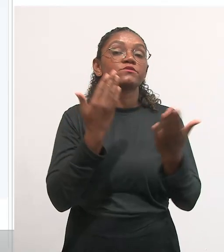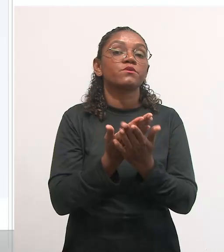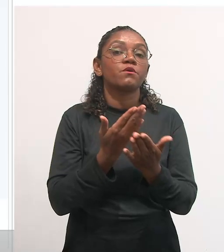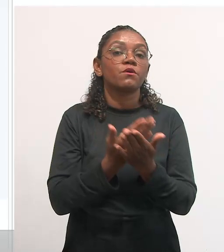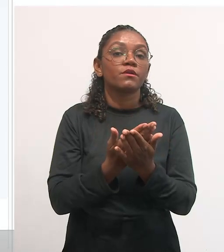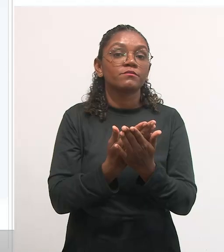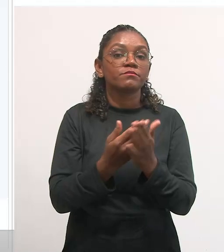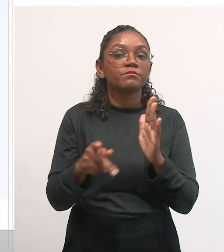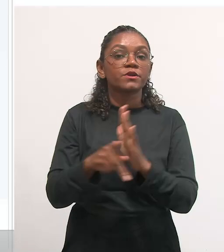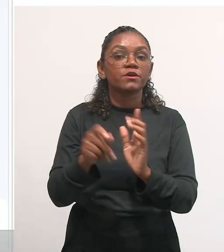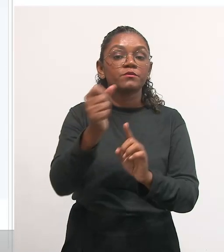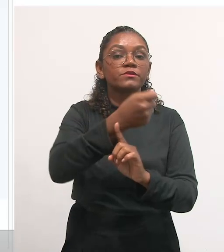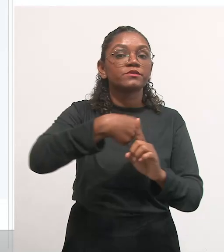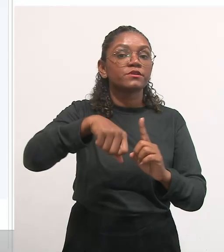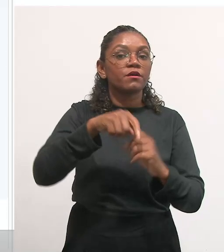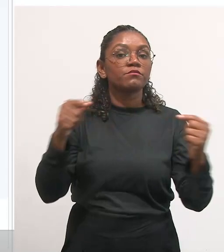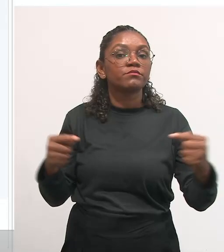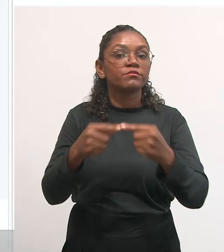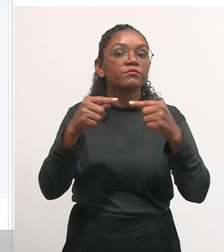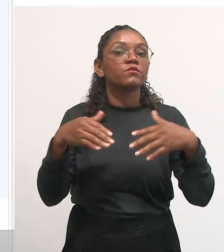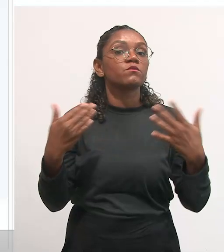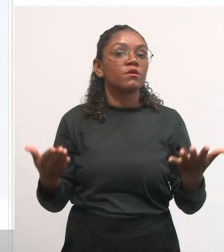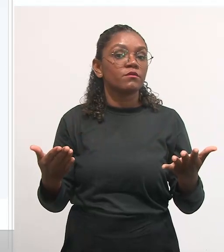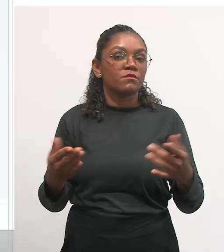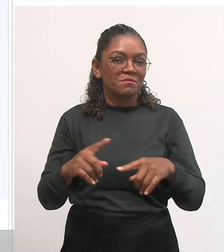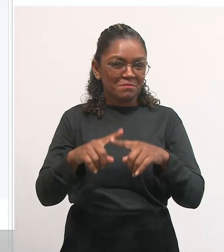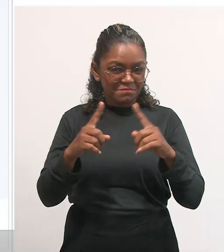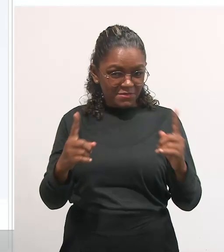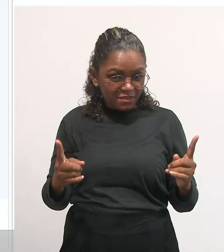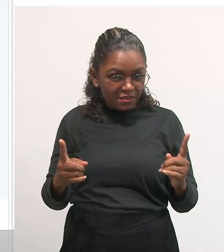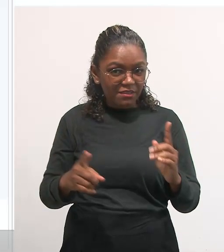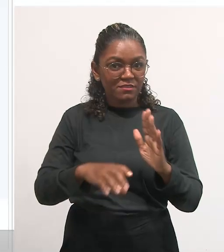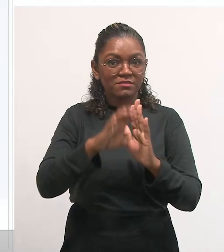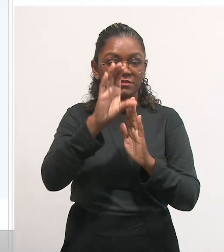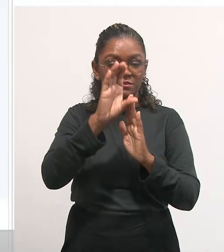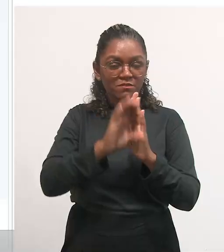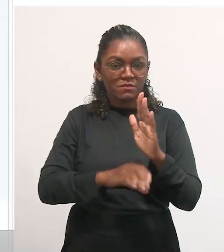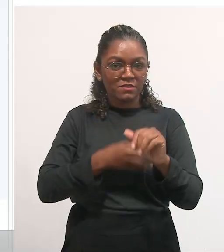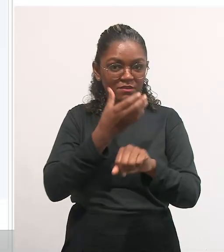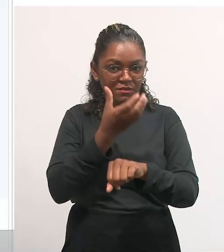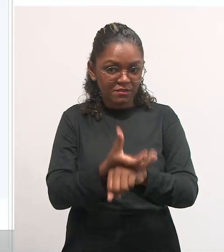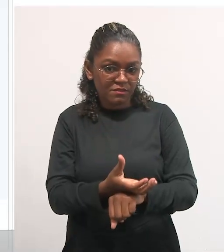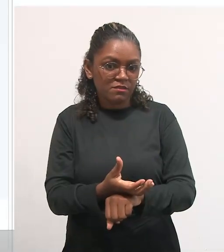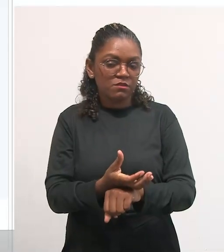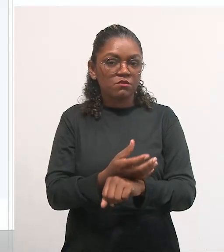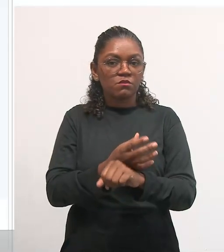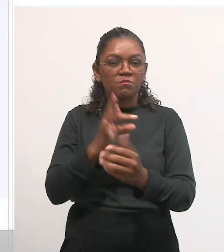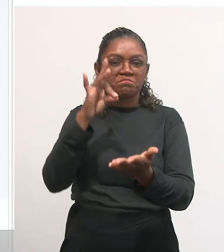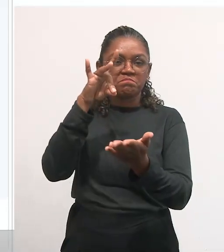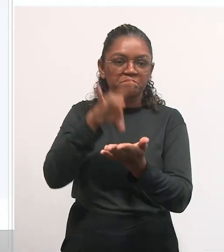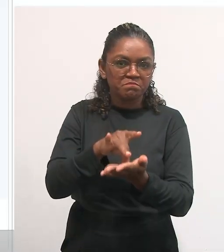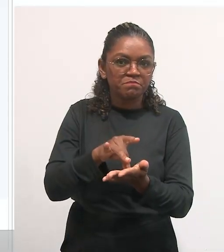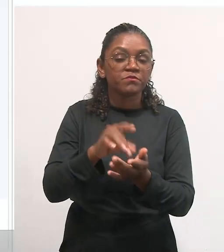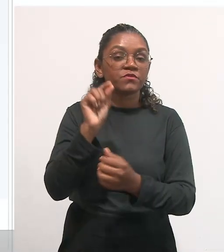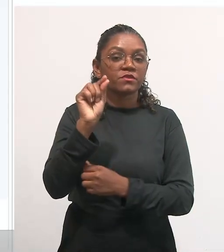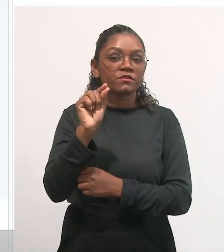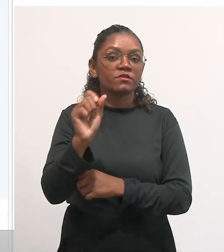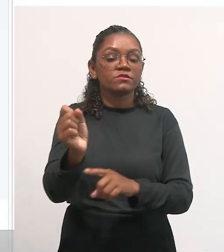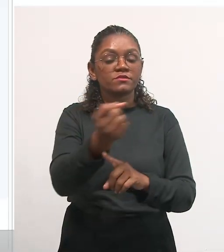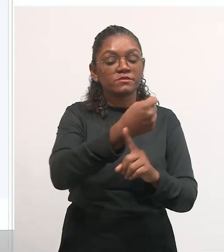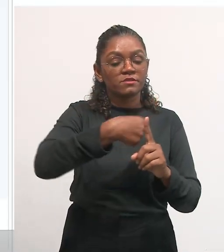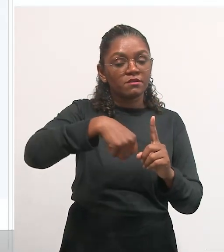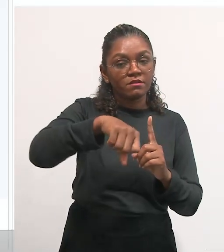podemos esquecer que o currículo supõe a concretização dos fins sociais e culturais de